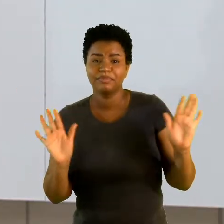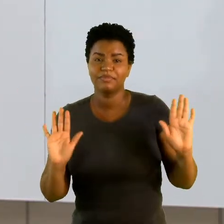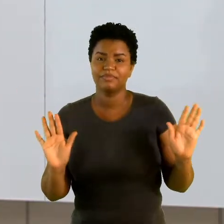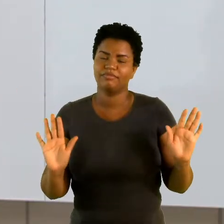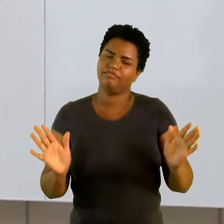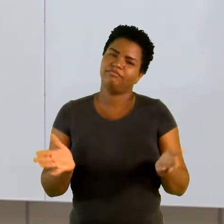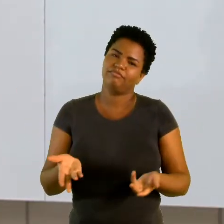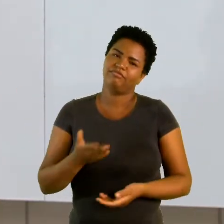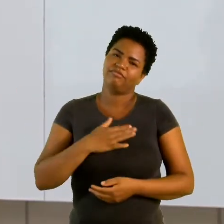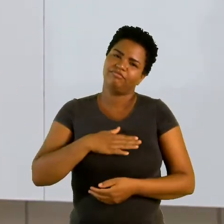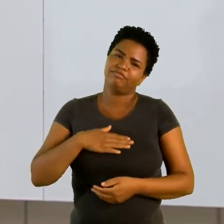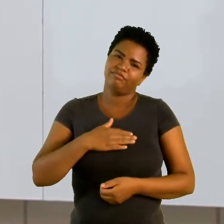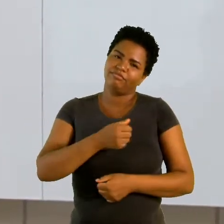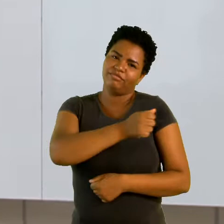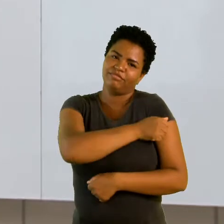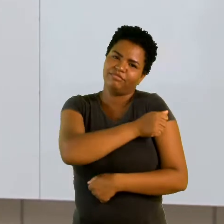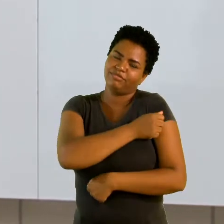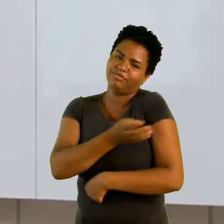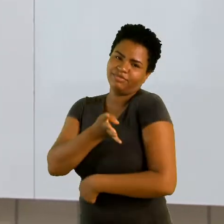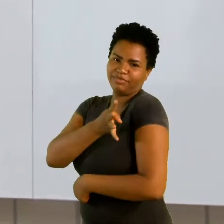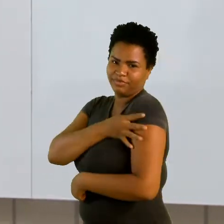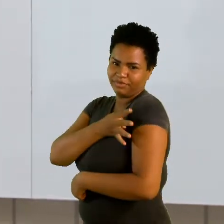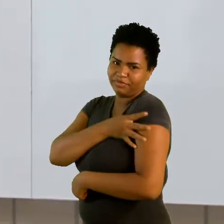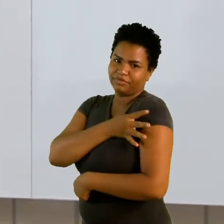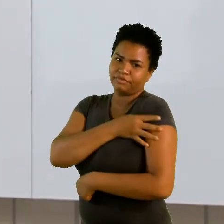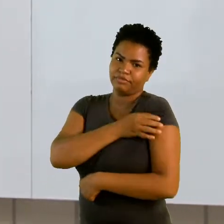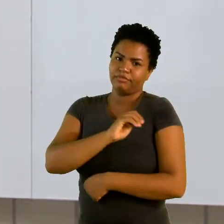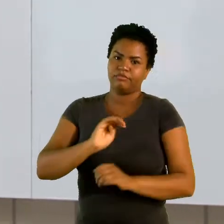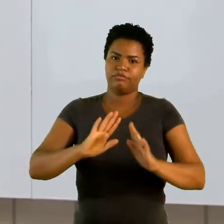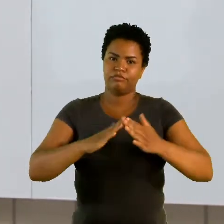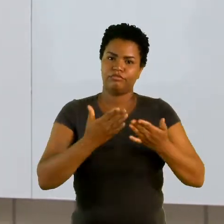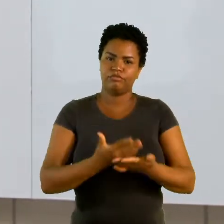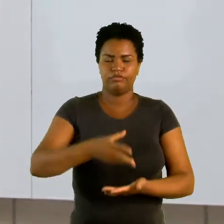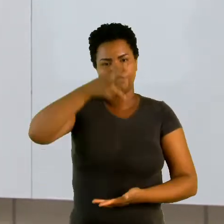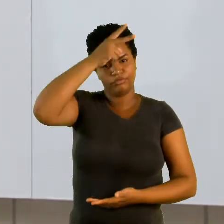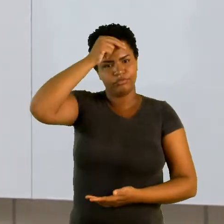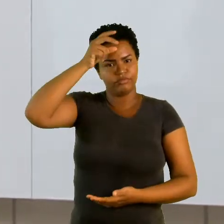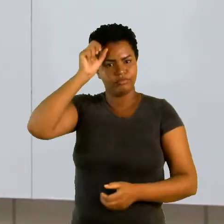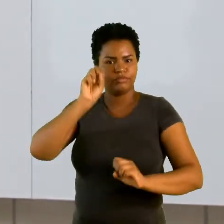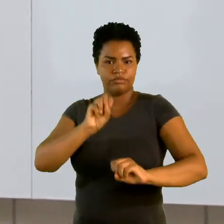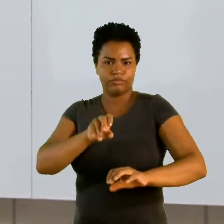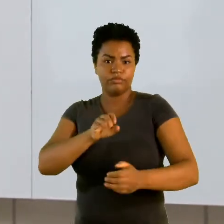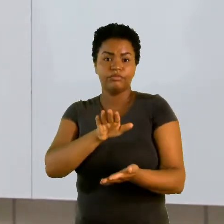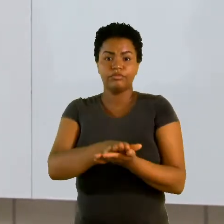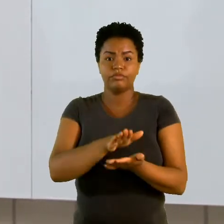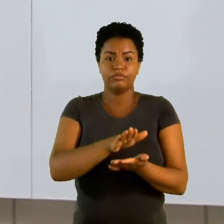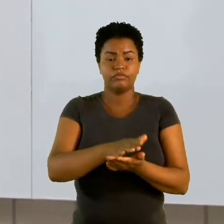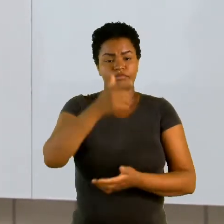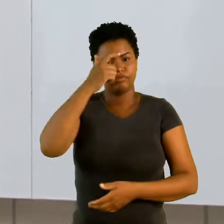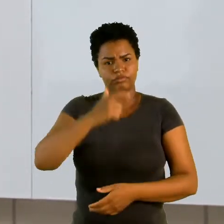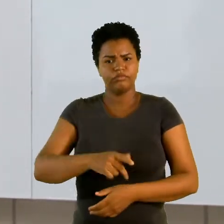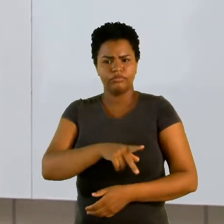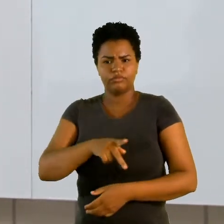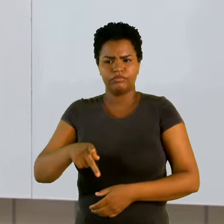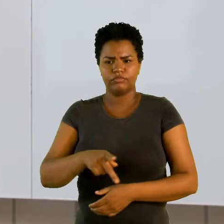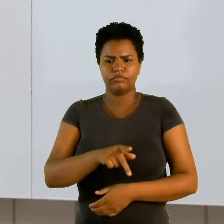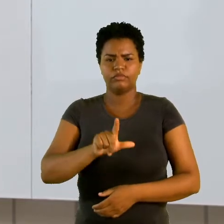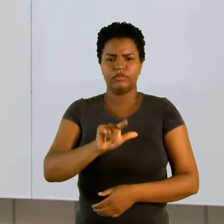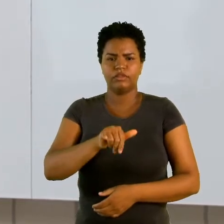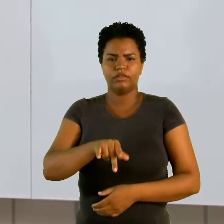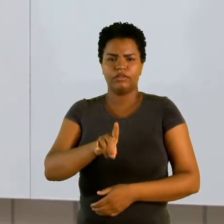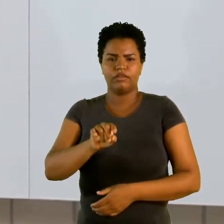queridos alunos do 4º ano da Rede Municipal de Ensino de Palmas. Eu sou a professora